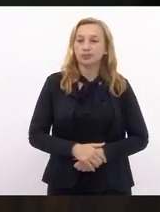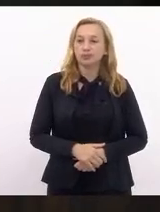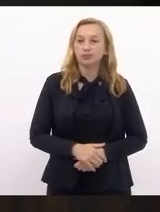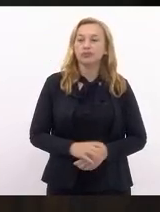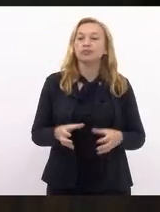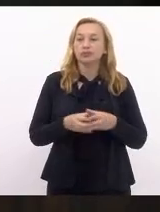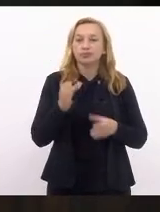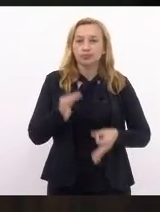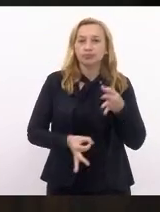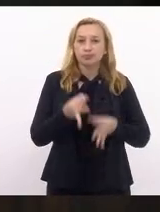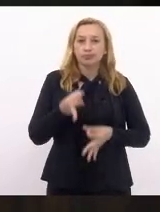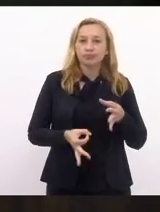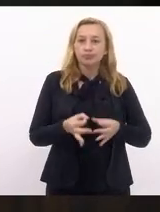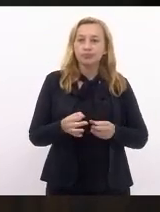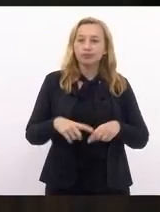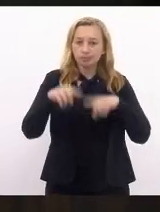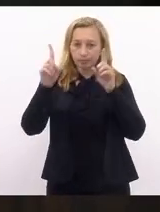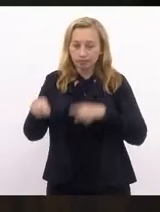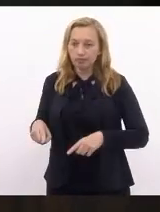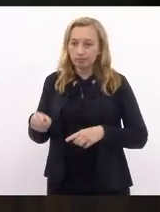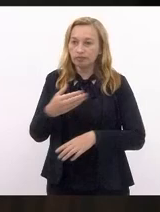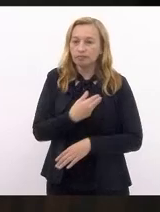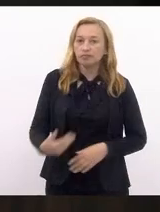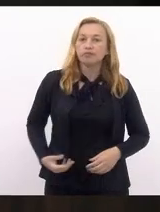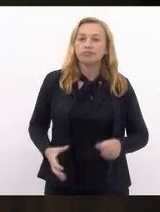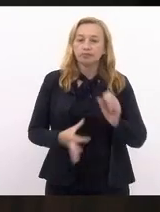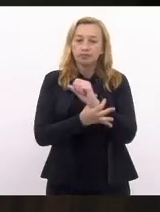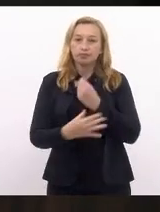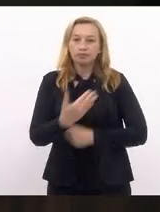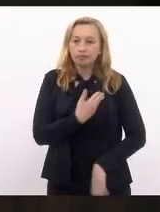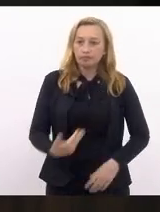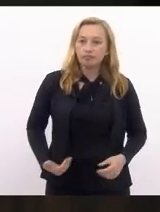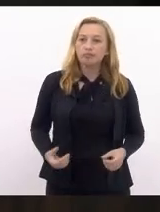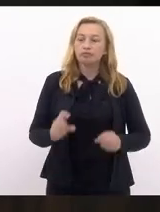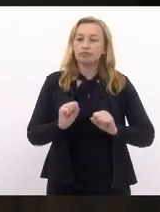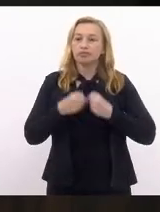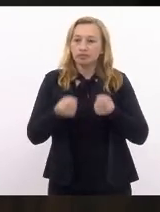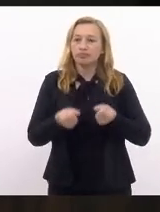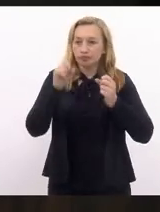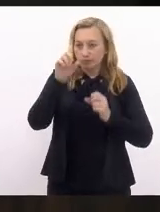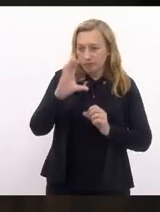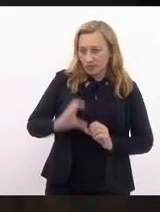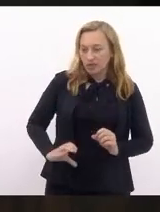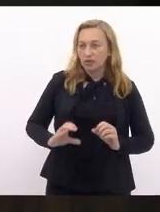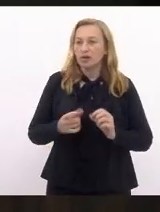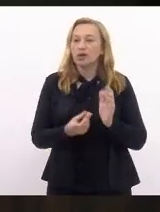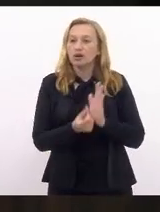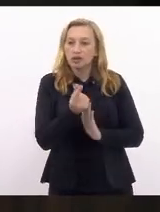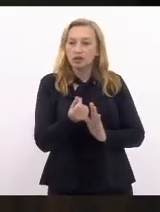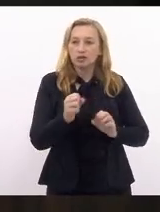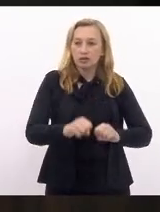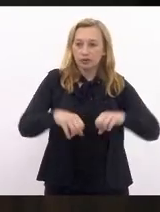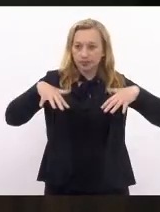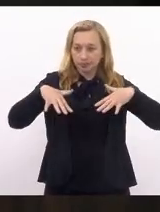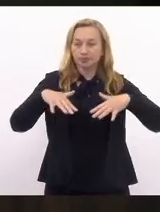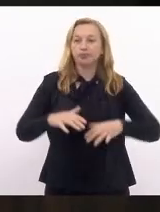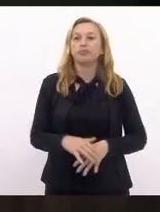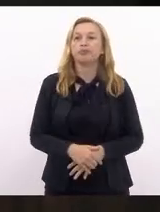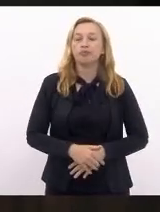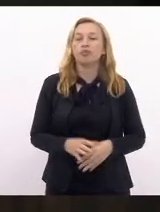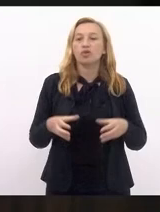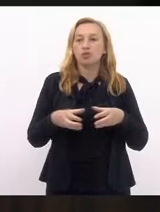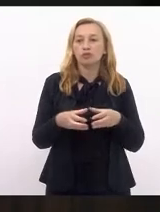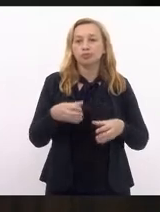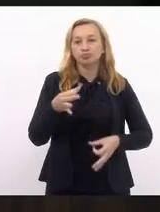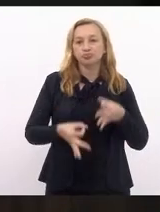de pareceres das comissões Comissão de Justiça de servidores públicos segurança pública e assuntos de polícia de Defesa Civil de orçamento as emendas de plenário forma de